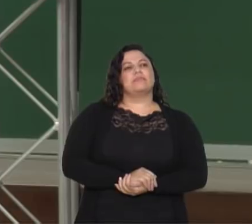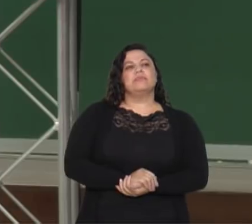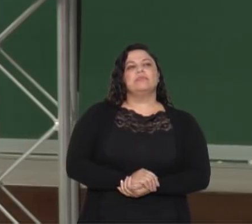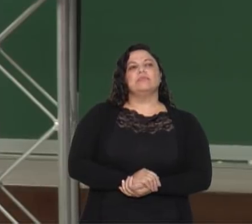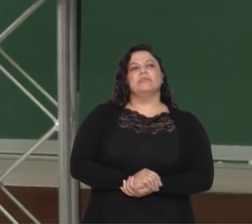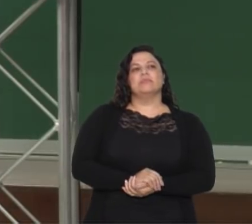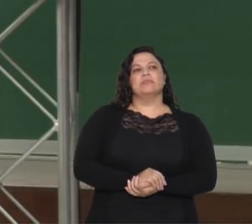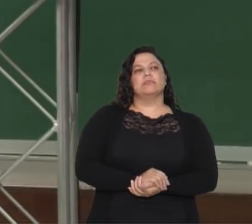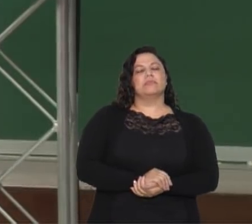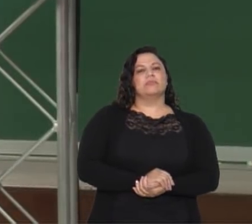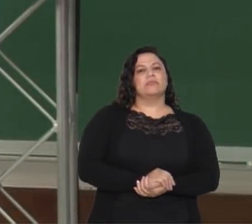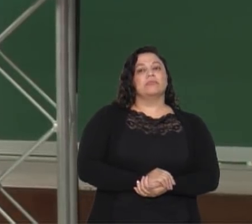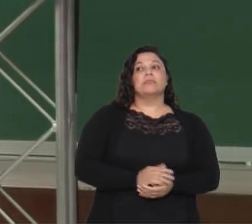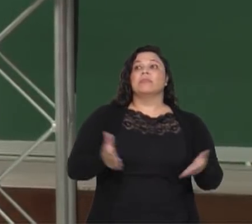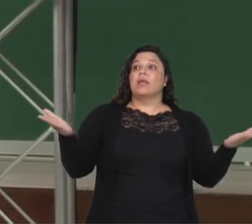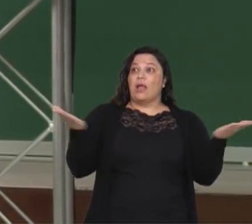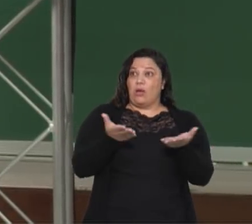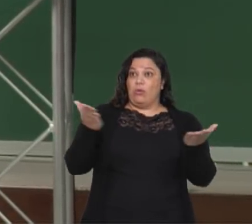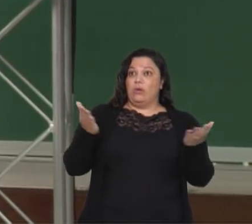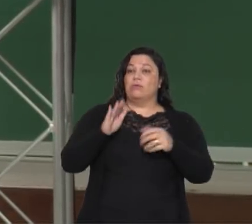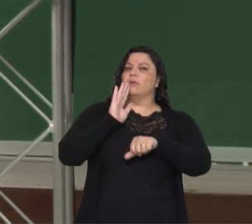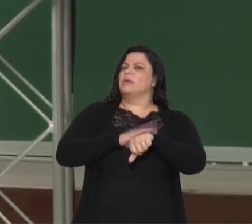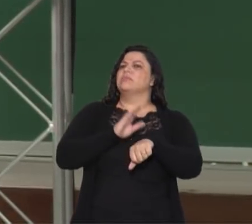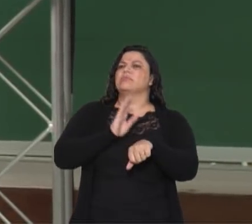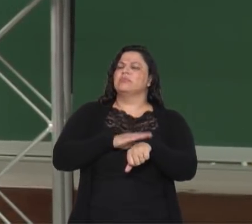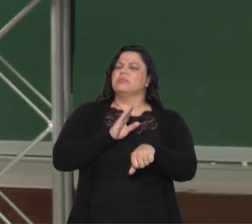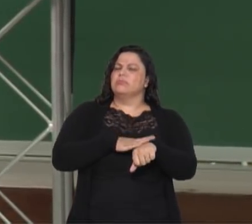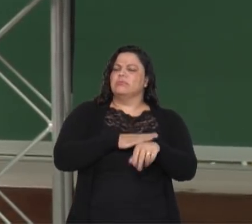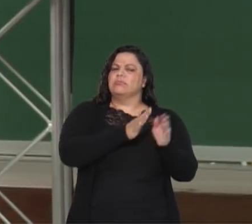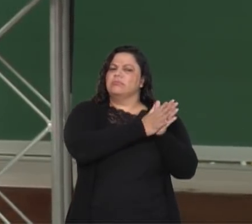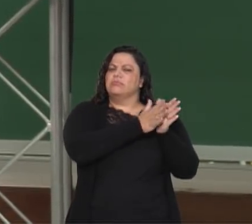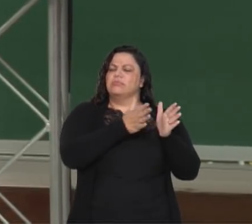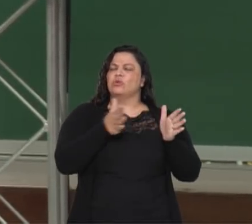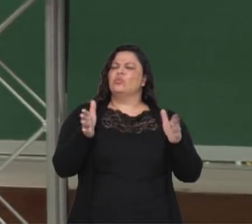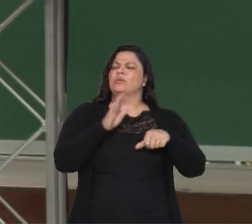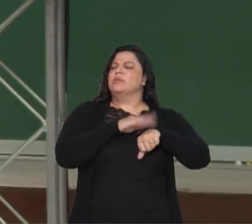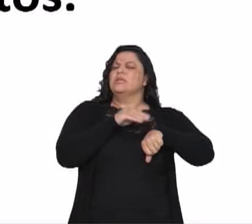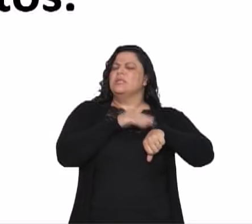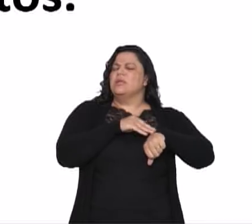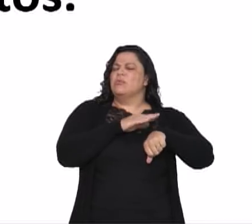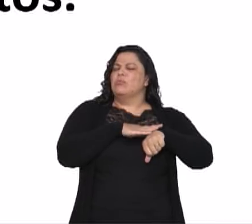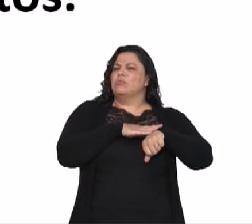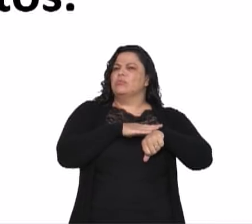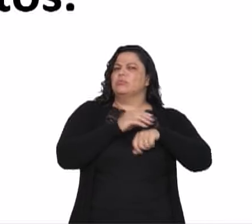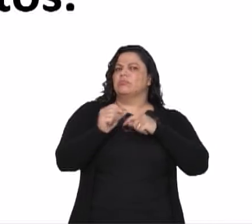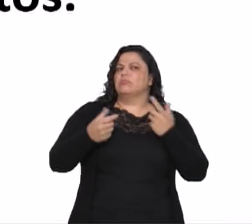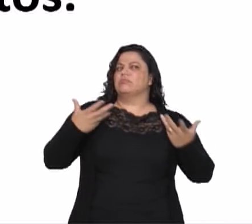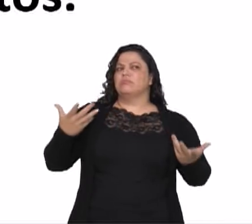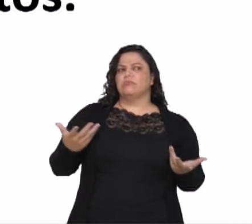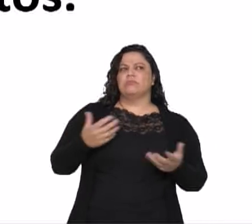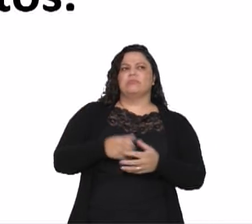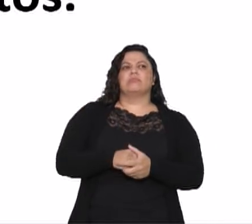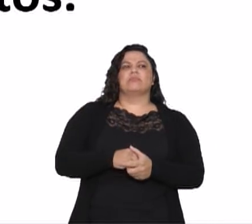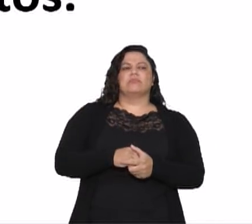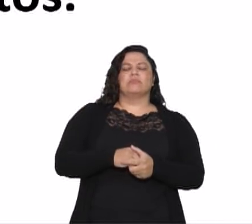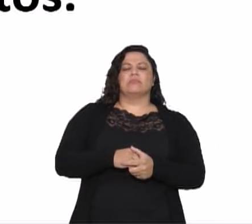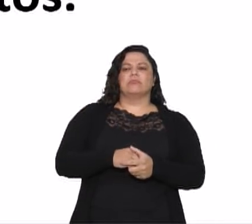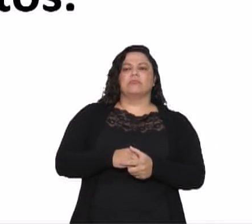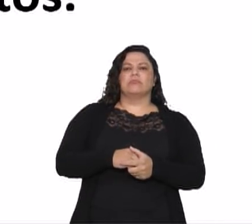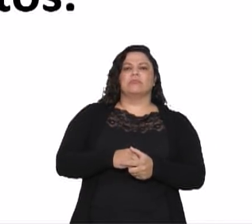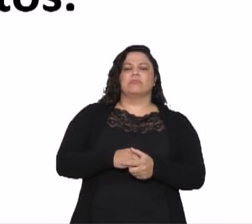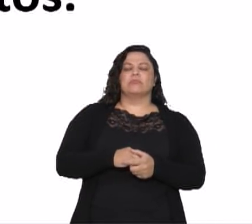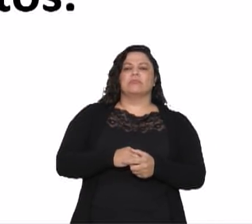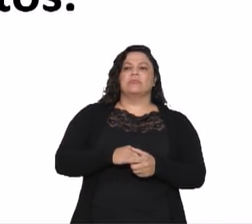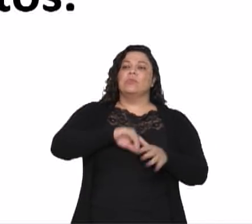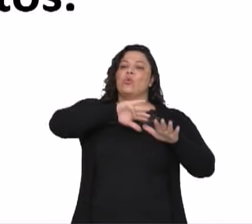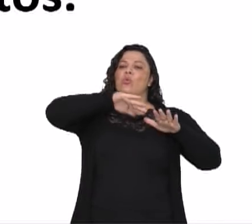Agora a gente vai falar da duração, um outro parâmetro do som. É a extensão de um som, é